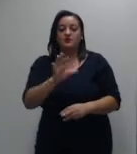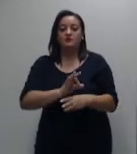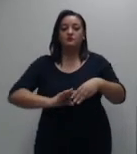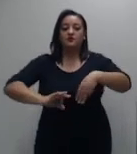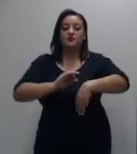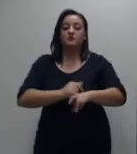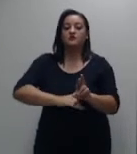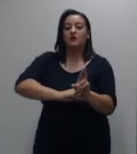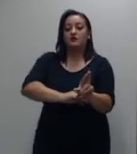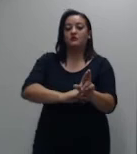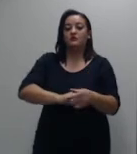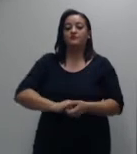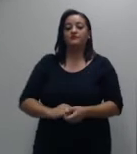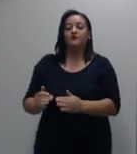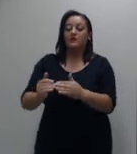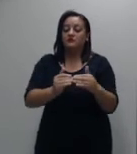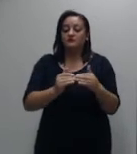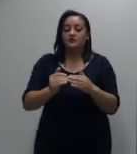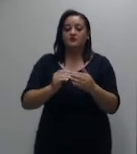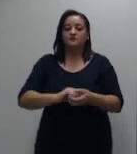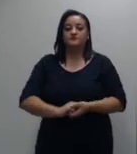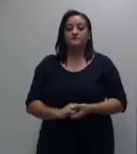à unanimidade